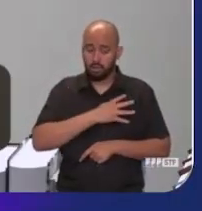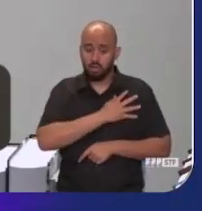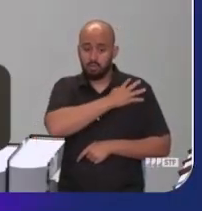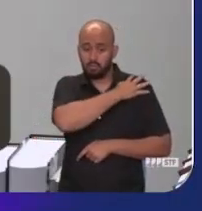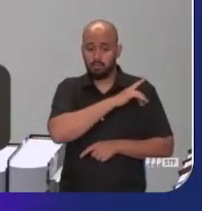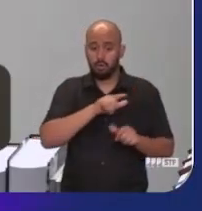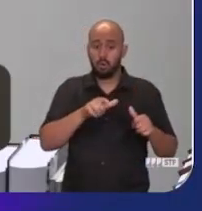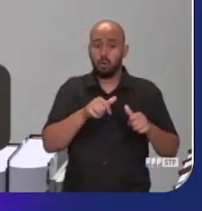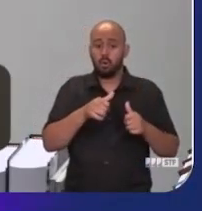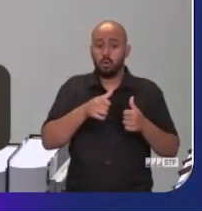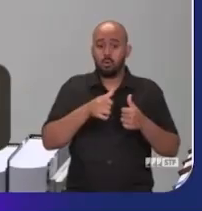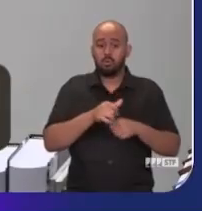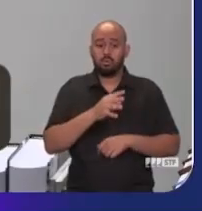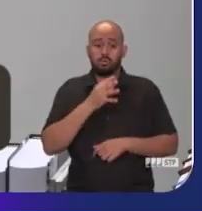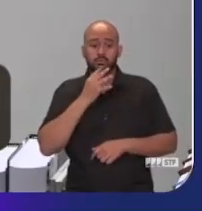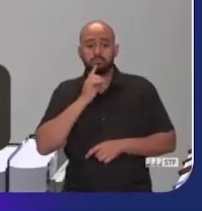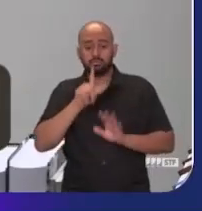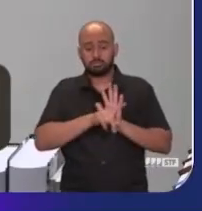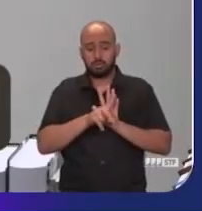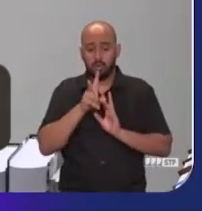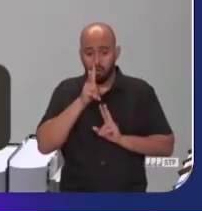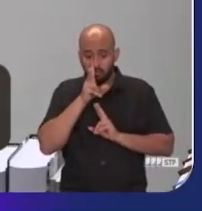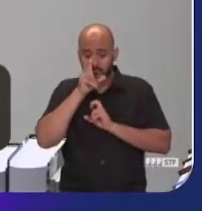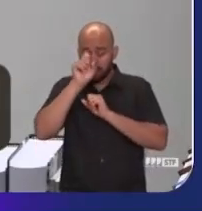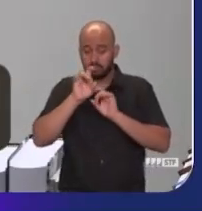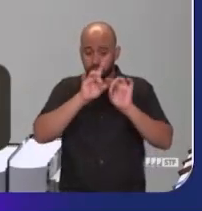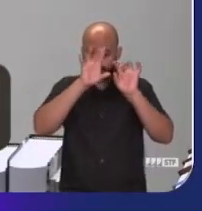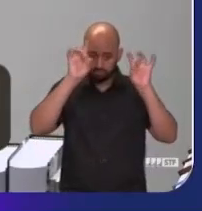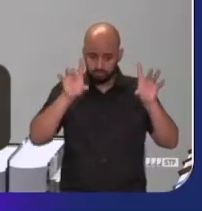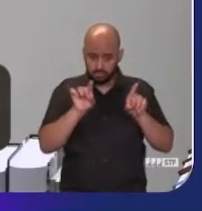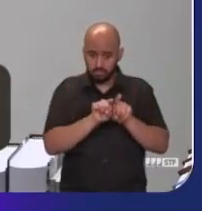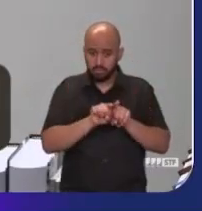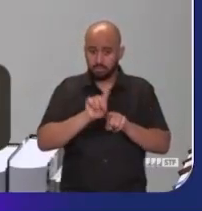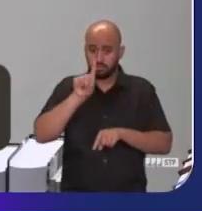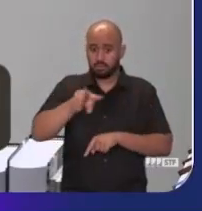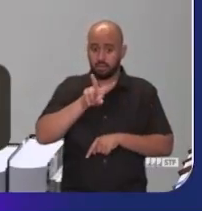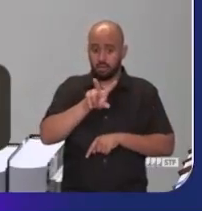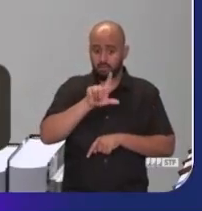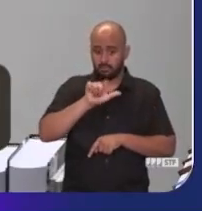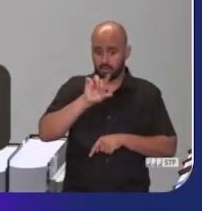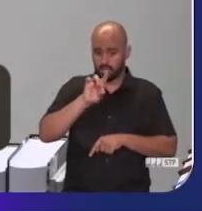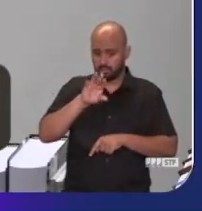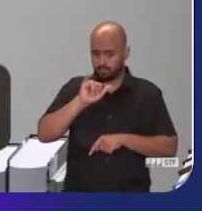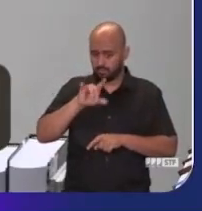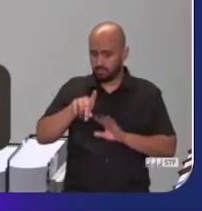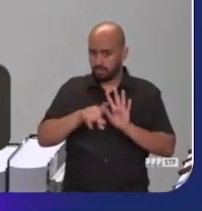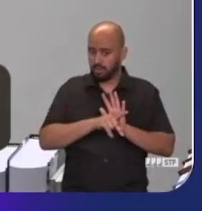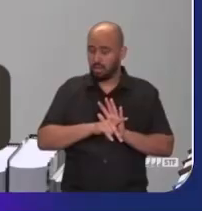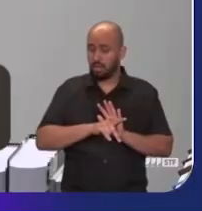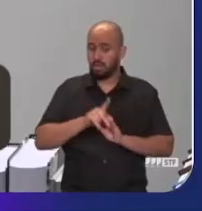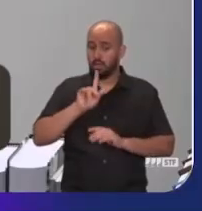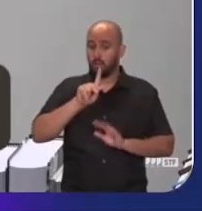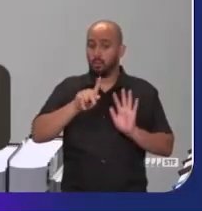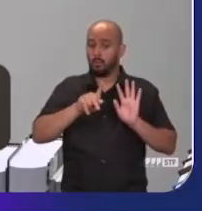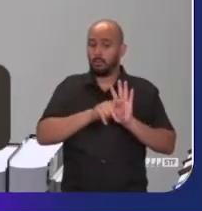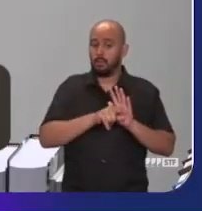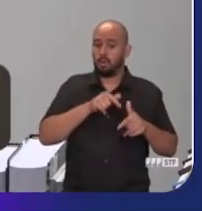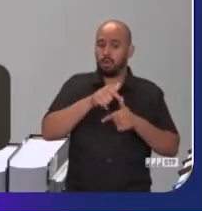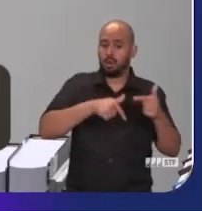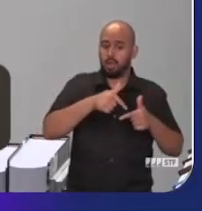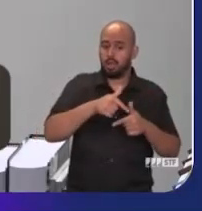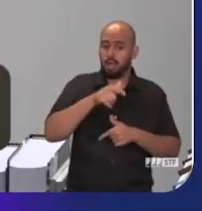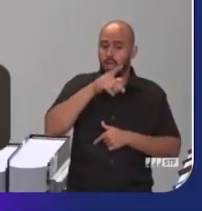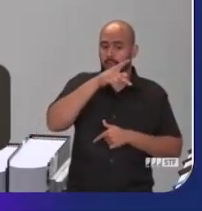como as Forças Especiais, bem como Vladimir Matos Soares, agente de polícia da Polícia Federal, foram